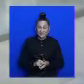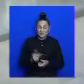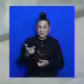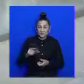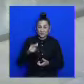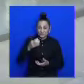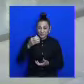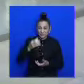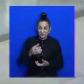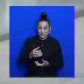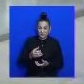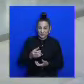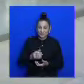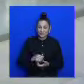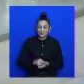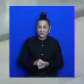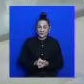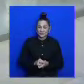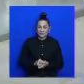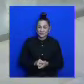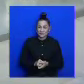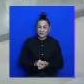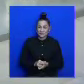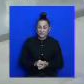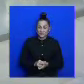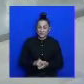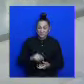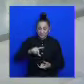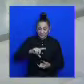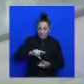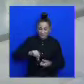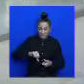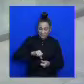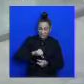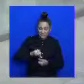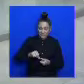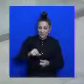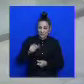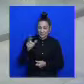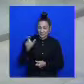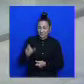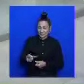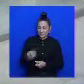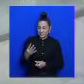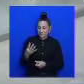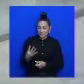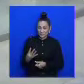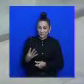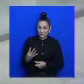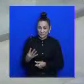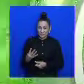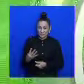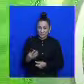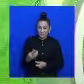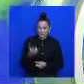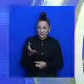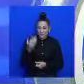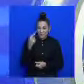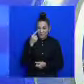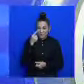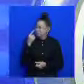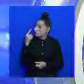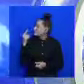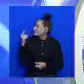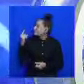Bola que retorna ao nosso suporte. E a indicação agora da coluna 4. Bola